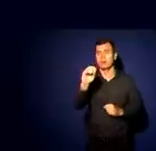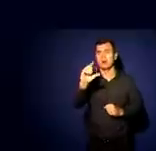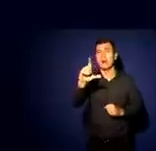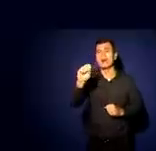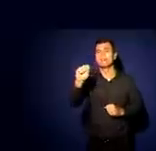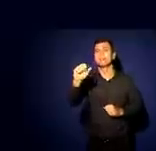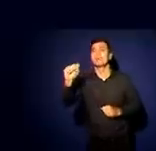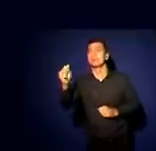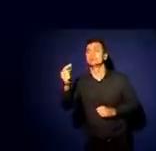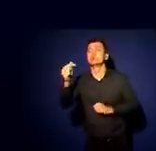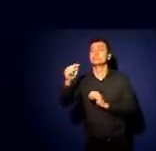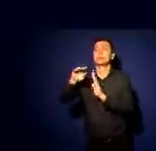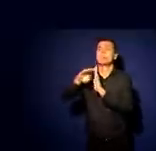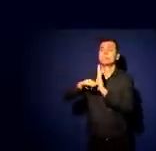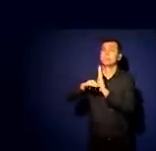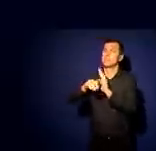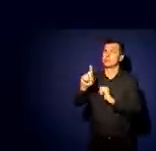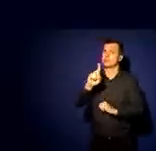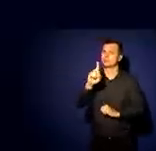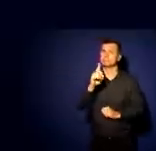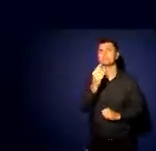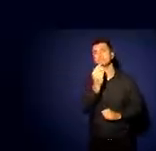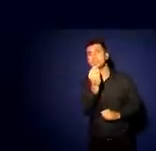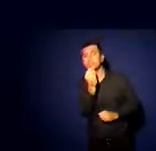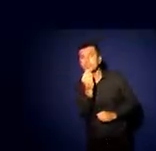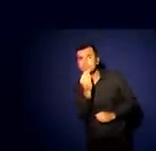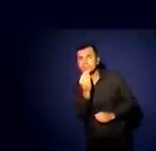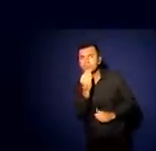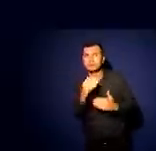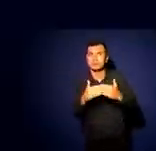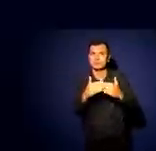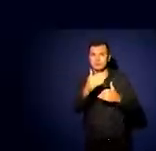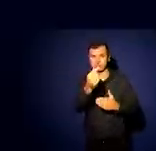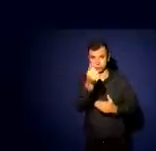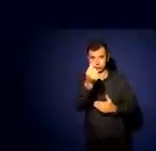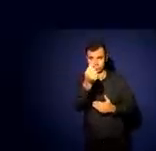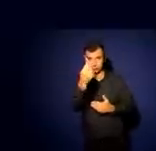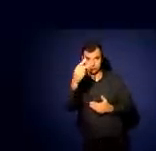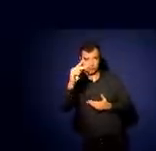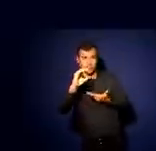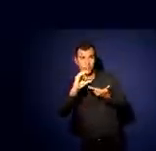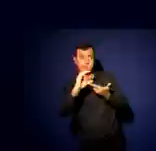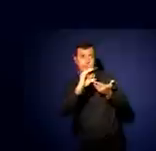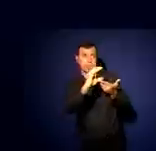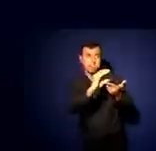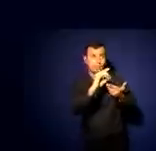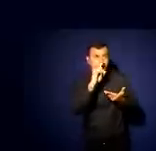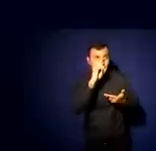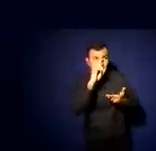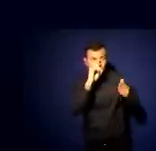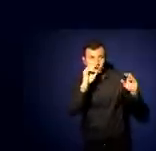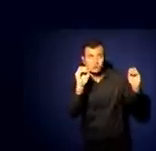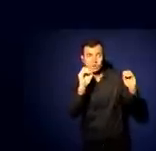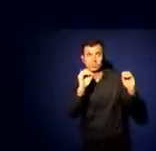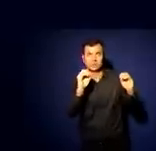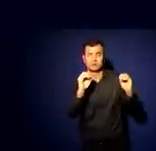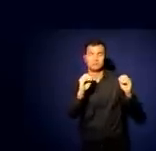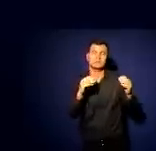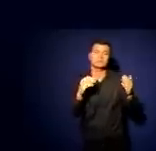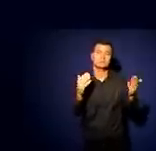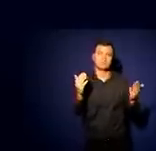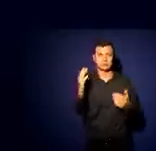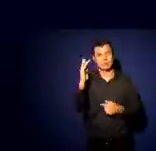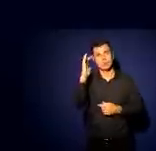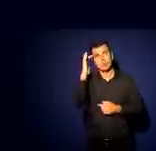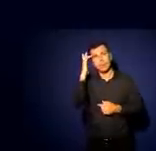tem um puxa oportunidade aí muito alto para você alocar o seu capital sem risco Então acho que a